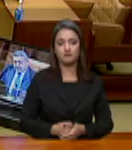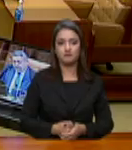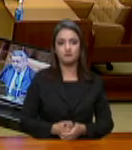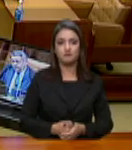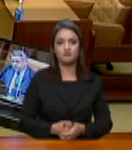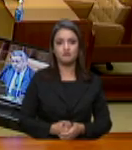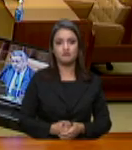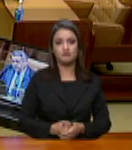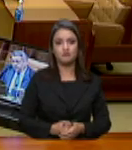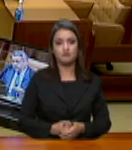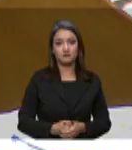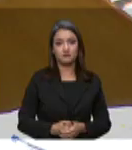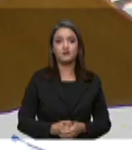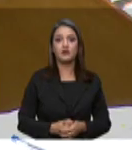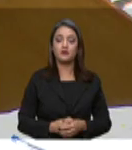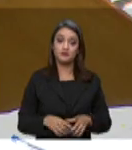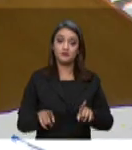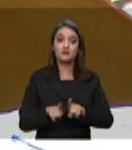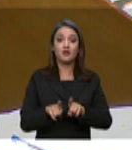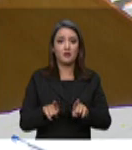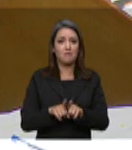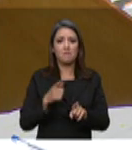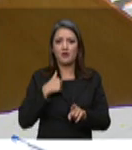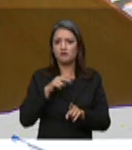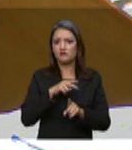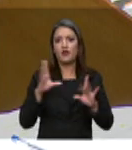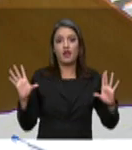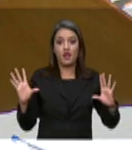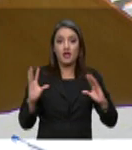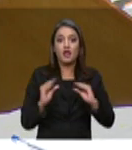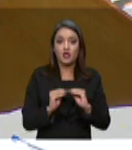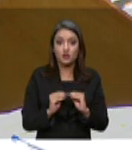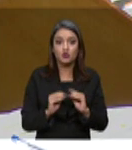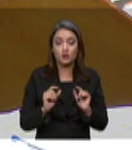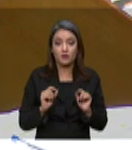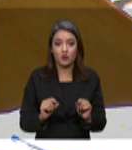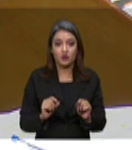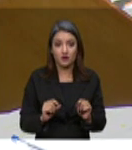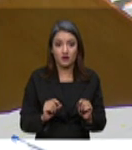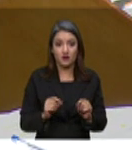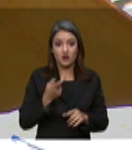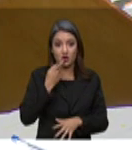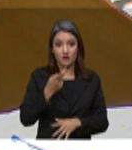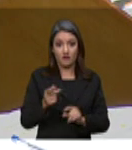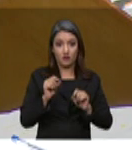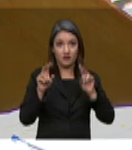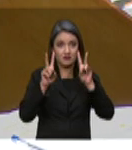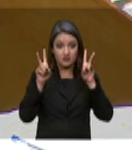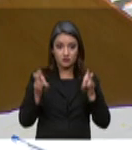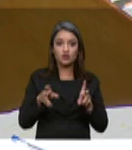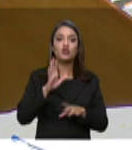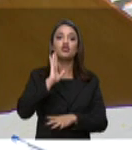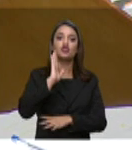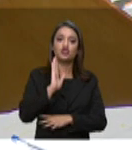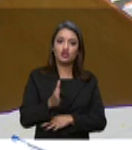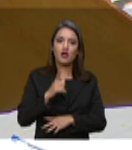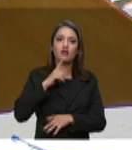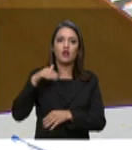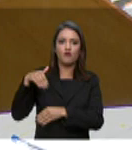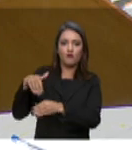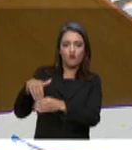colaborar com os trabalhos o presente vou resumir apenas dizendo que essa matéria já foi